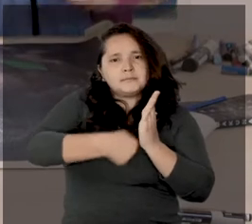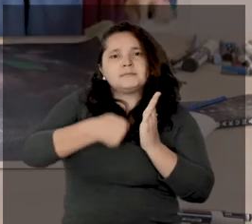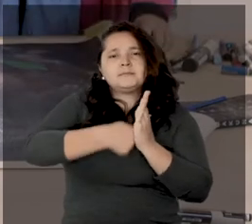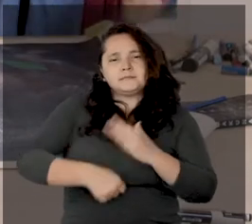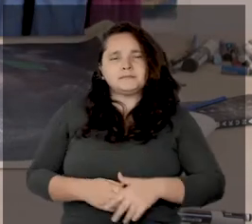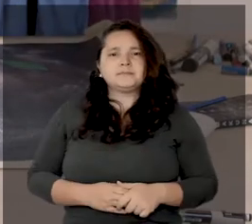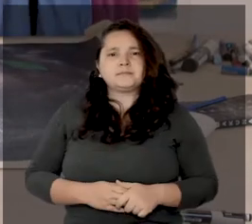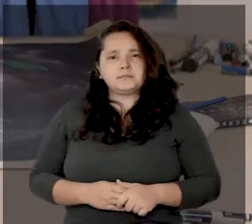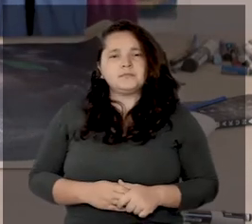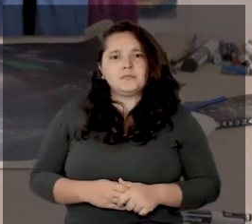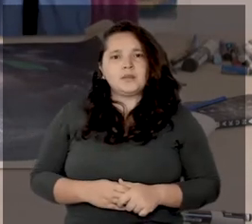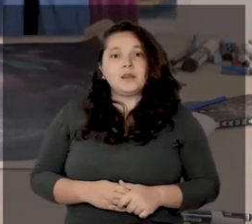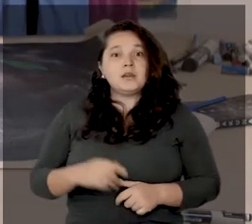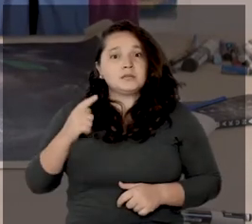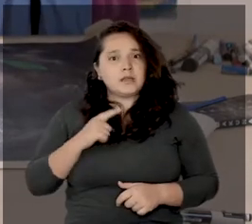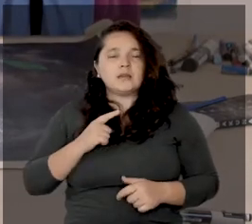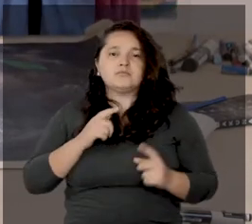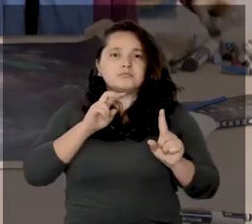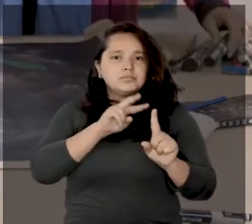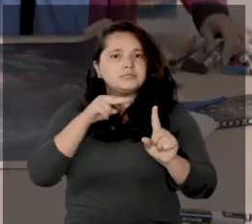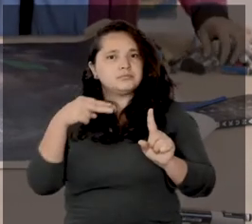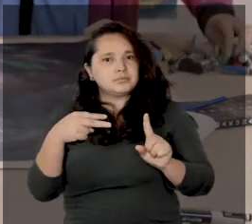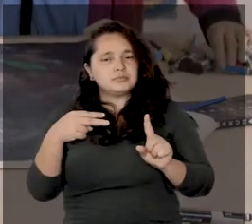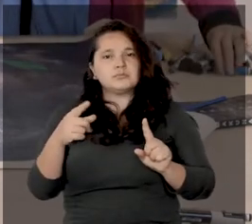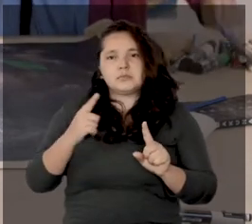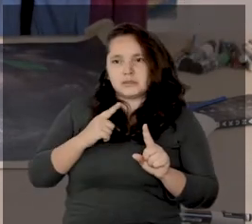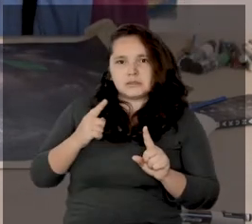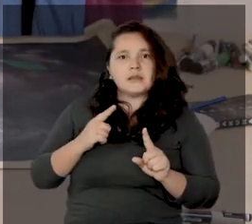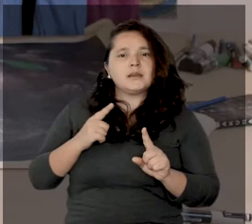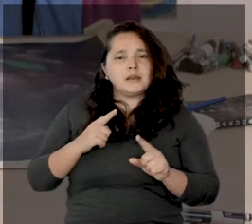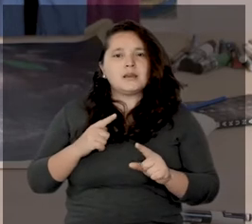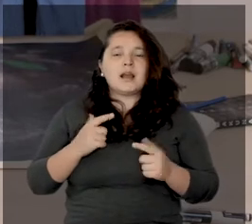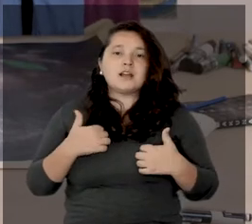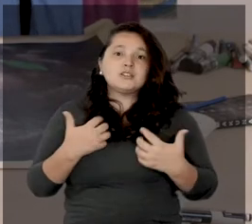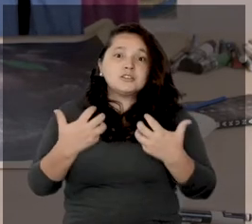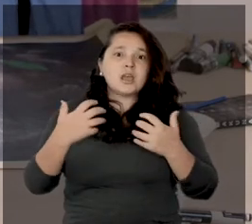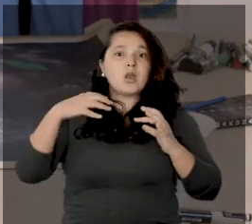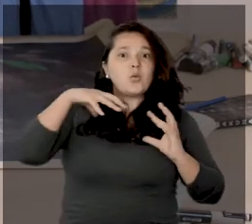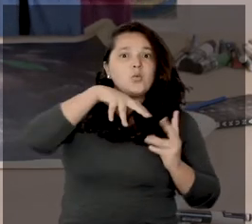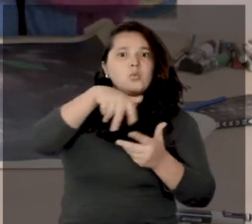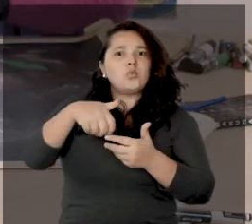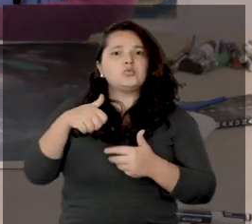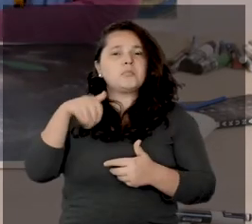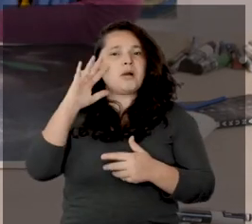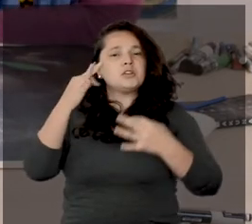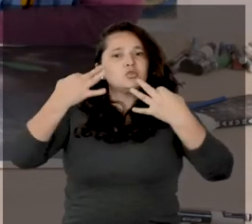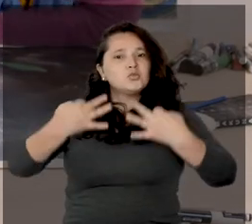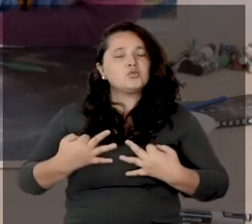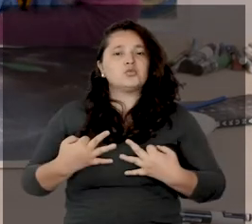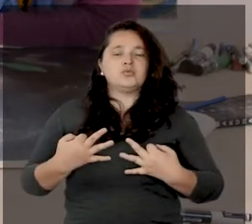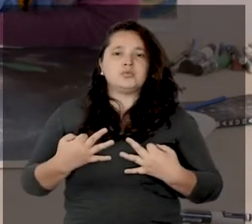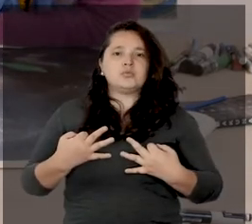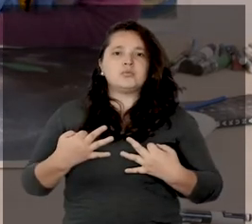de lugares e perspectivas e de um mundo mais possível e justo, assim, nessa